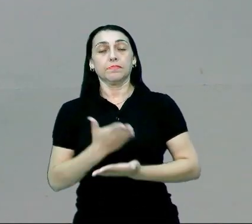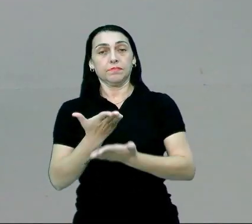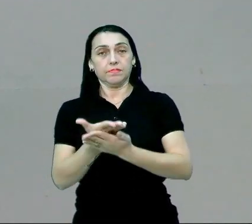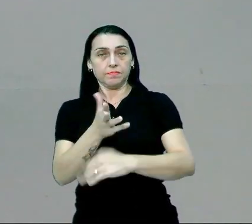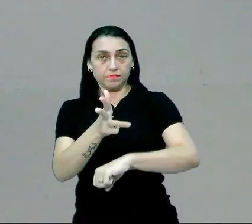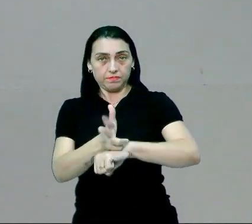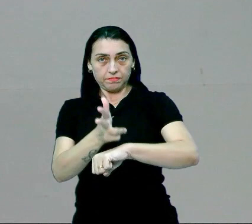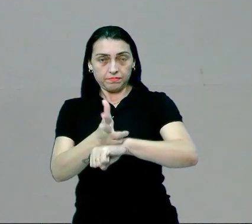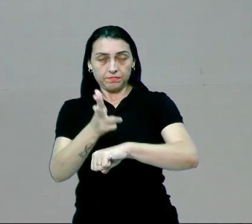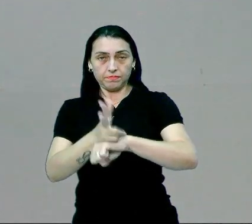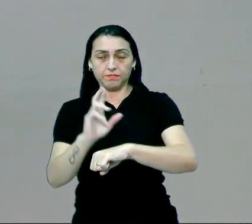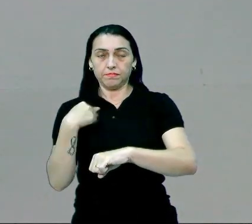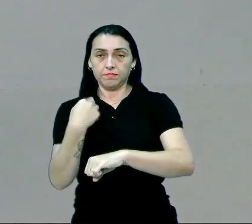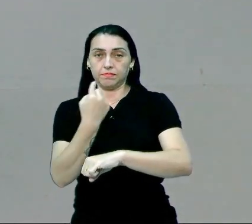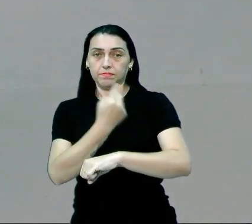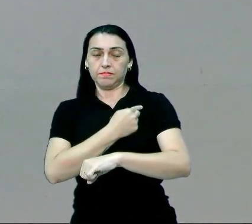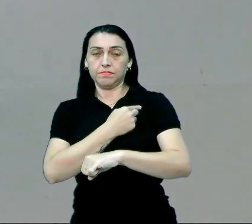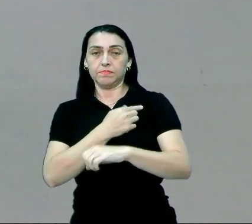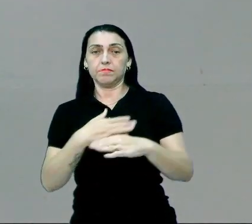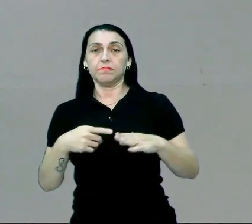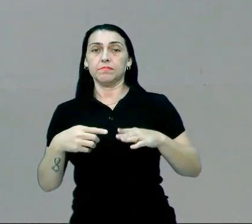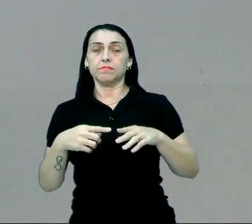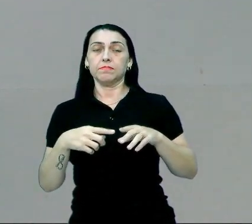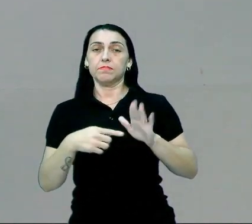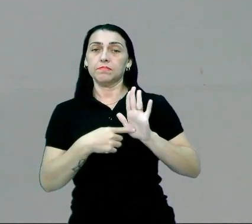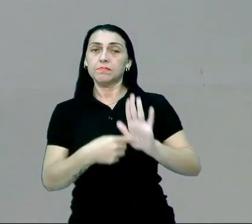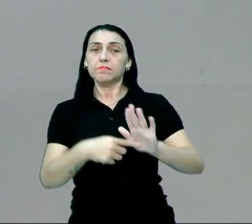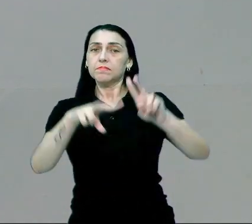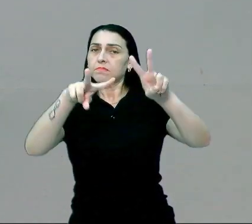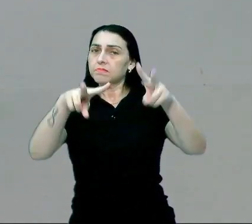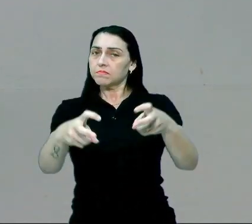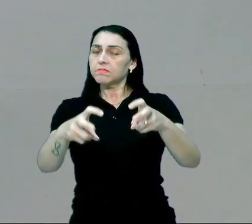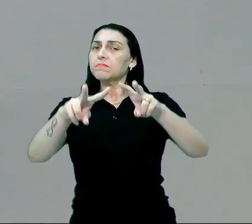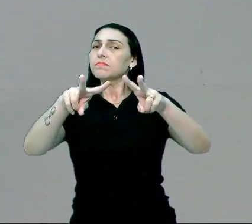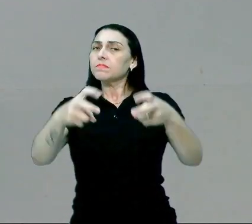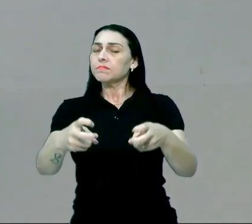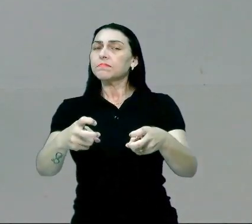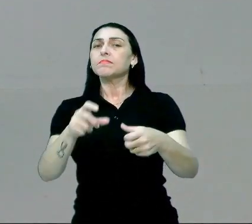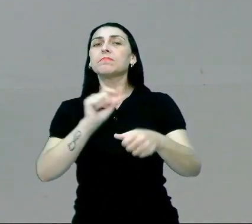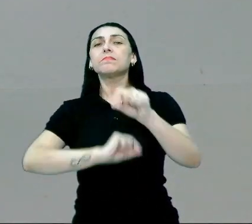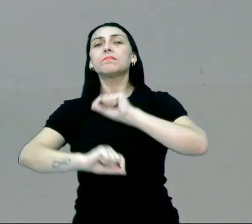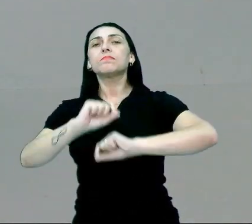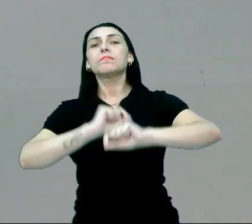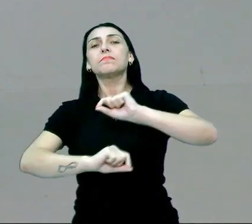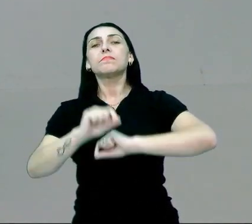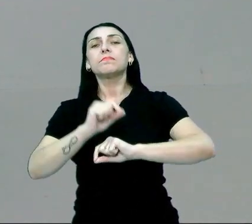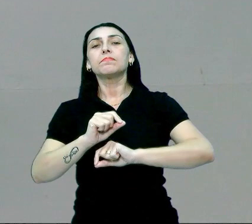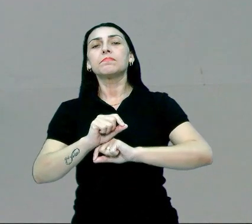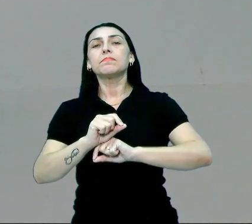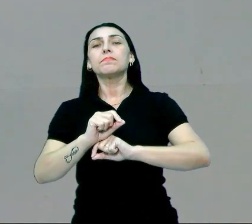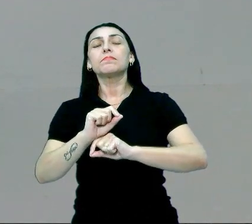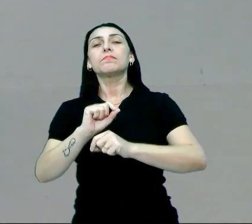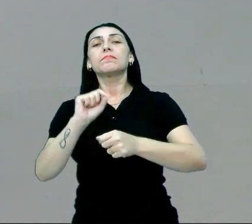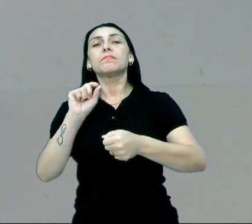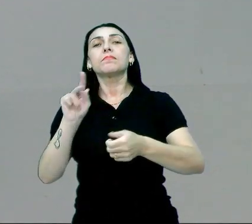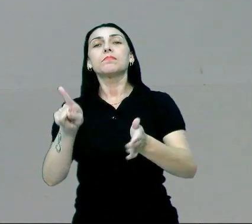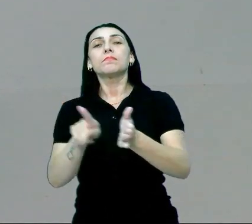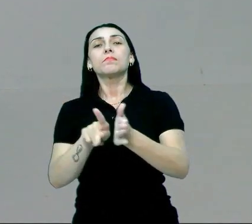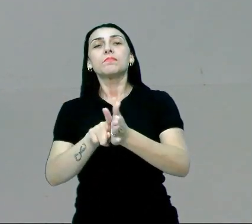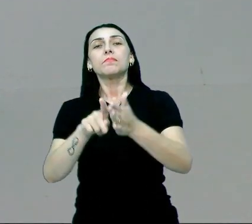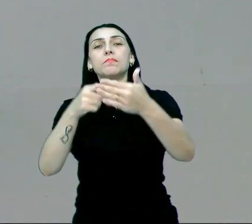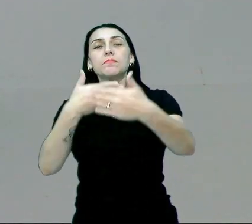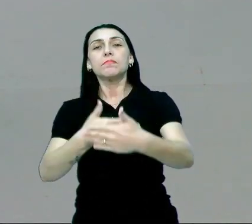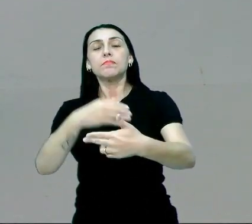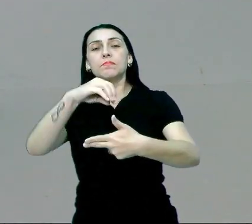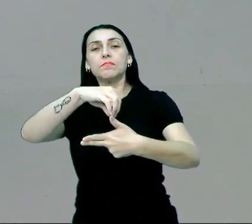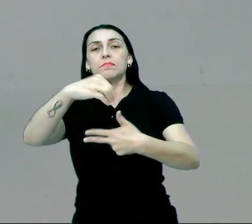Nestas videoaulas, nós estamos abordando temáticas, e essas temáticas elas são recorrentes no Enem.